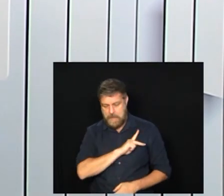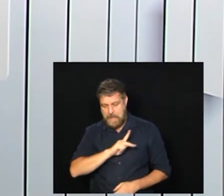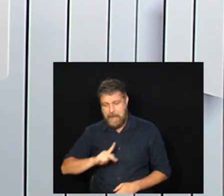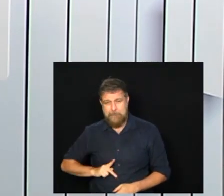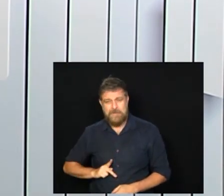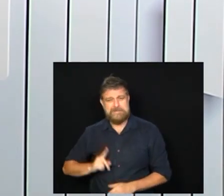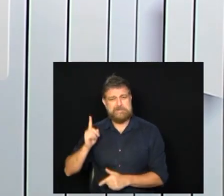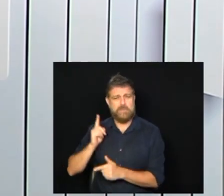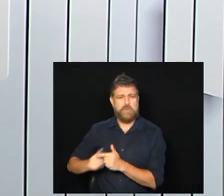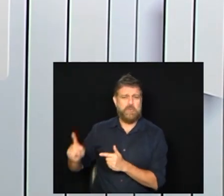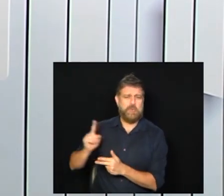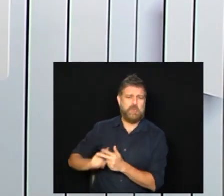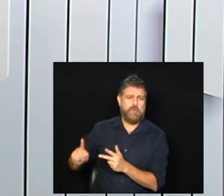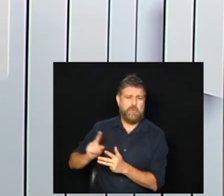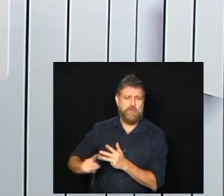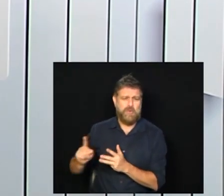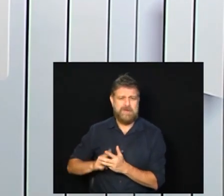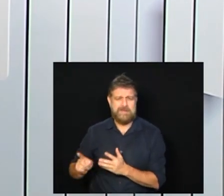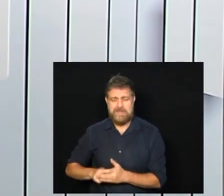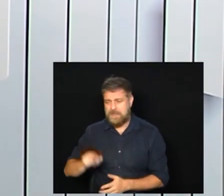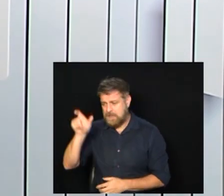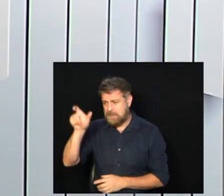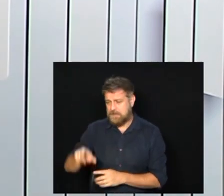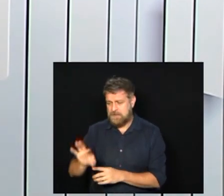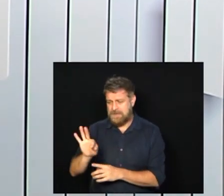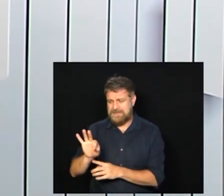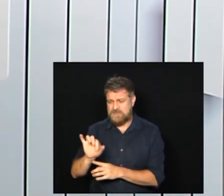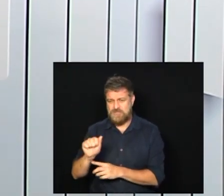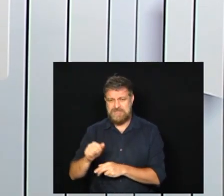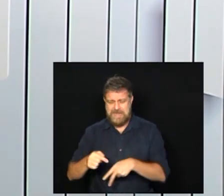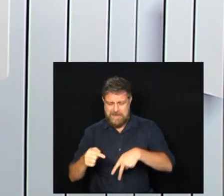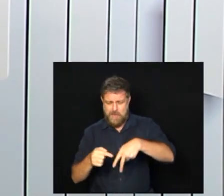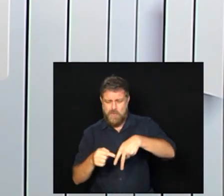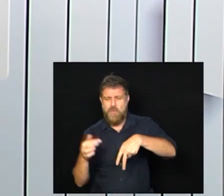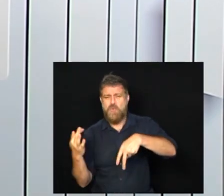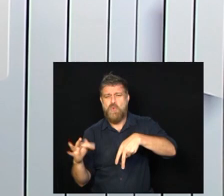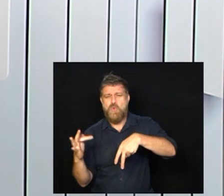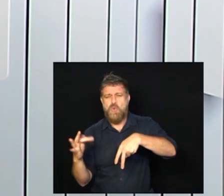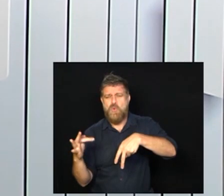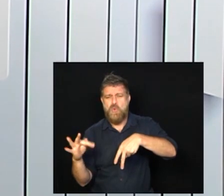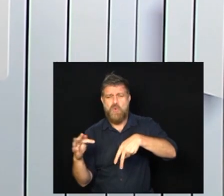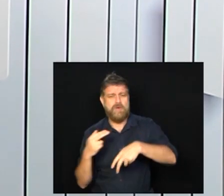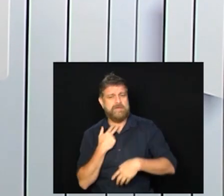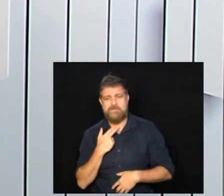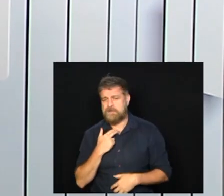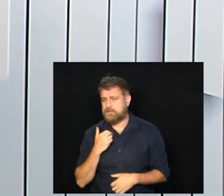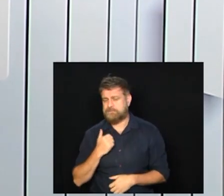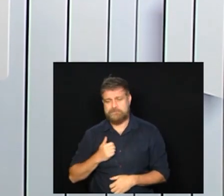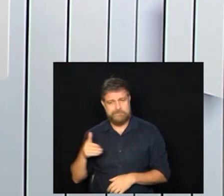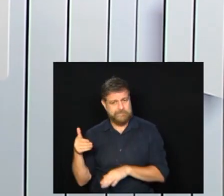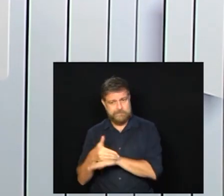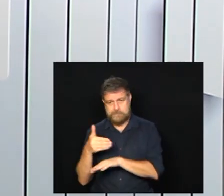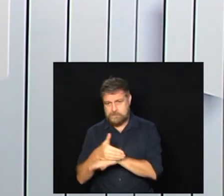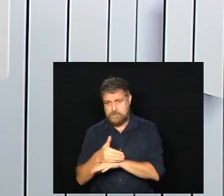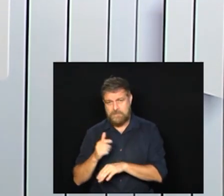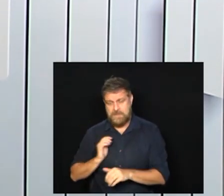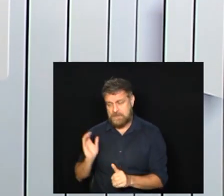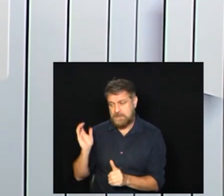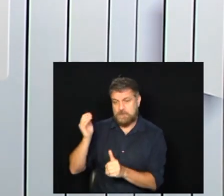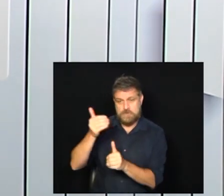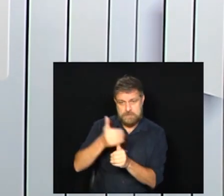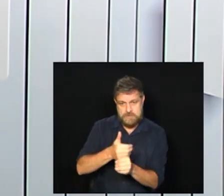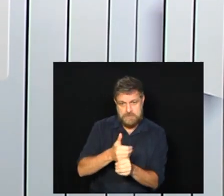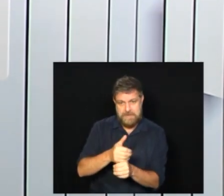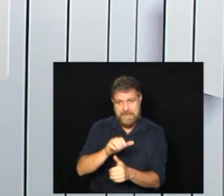muitos problemas, o zagueiro Thiago Lopes sentiu o joelho, não deve entrar em campo hoje, então Ednei deve formar